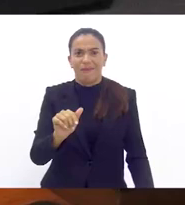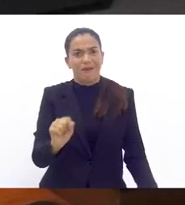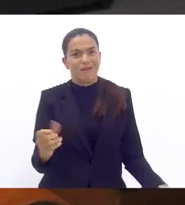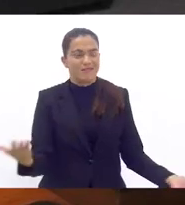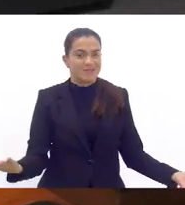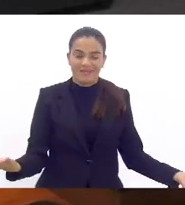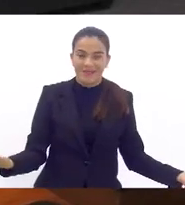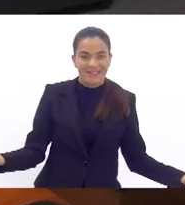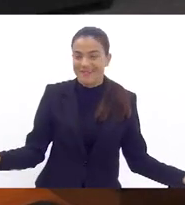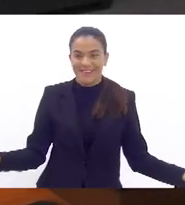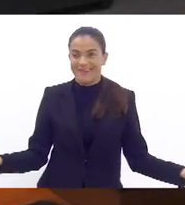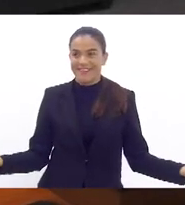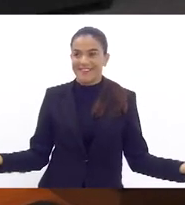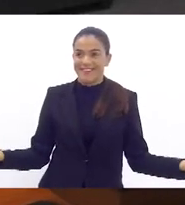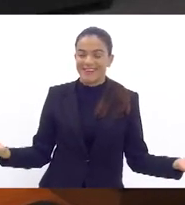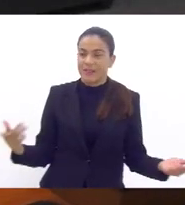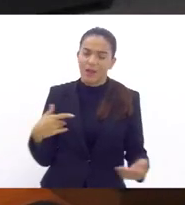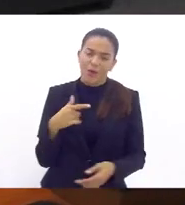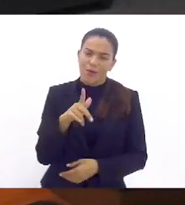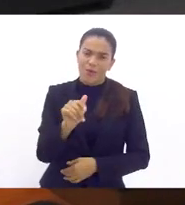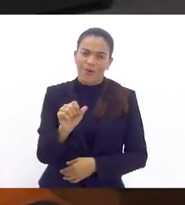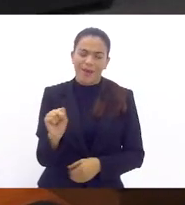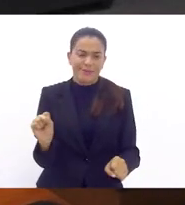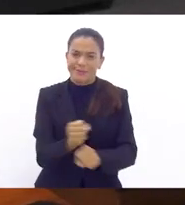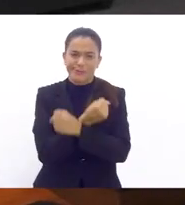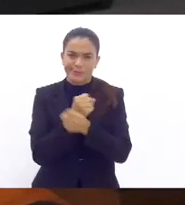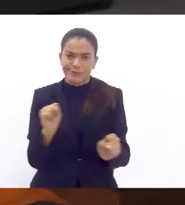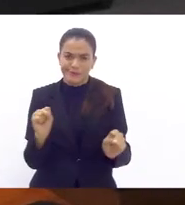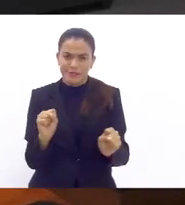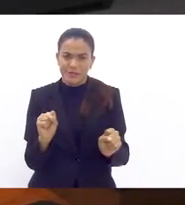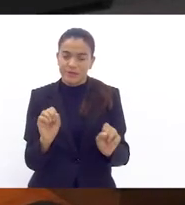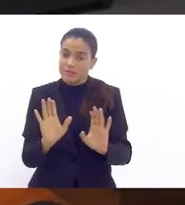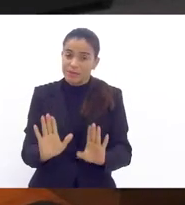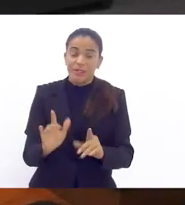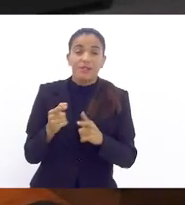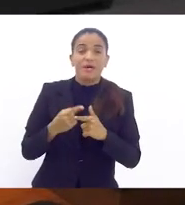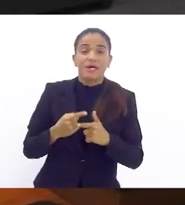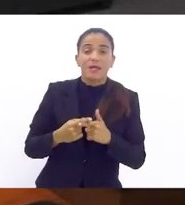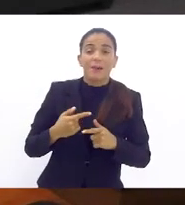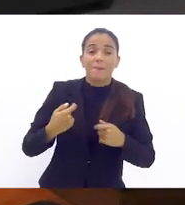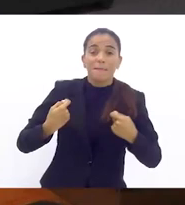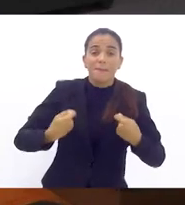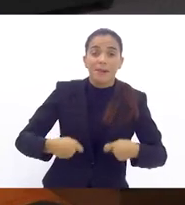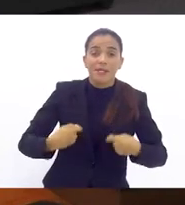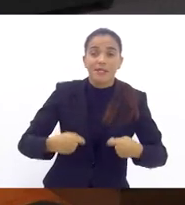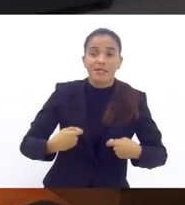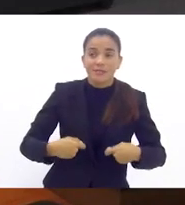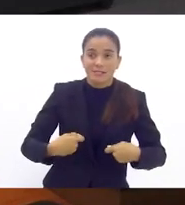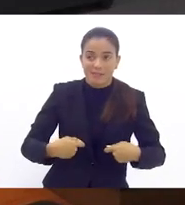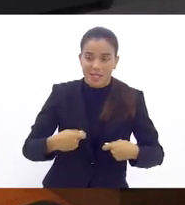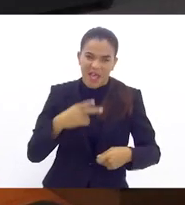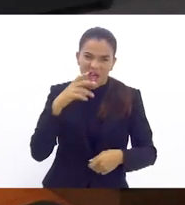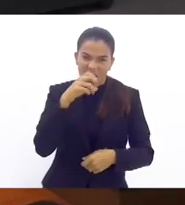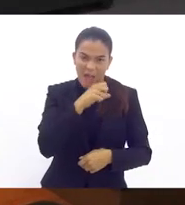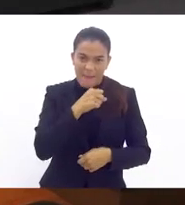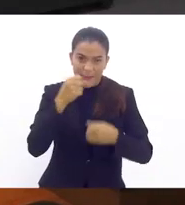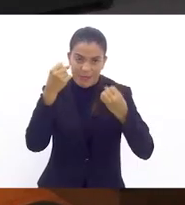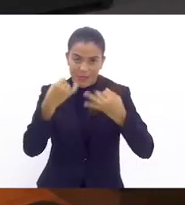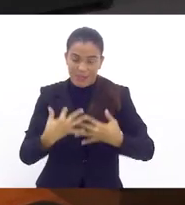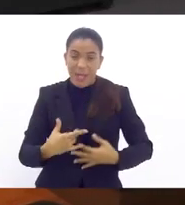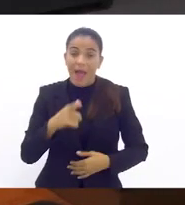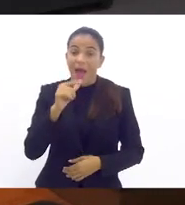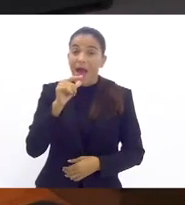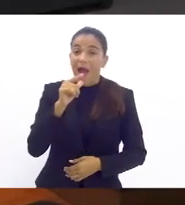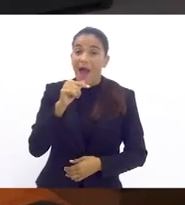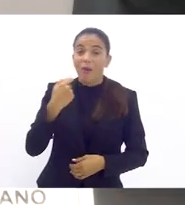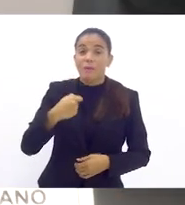o gás é assim, é inviável, porque você tem que ter um... Só vou ser rápido aqui. A água tem que estar a